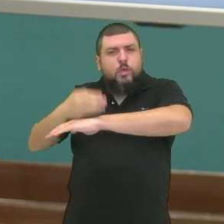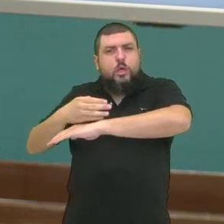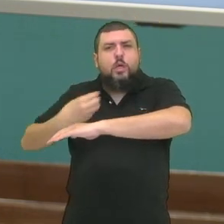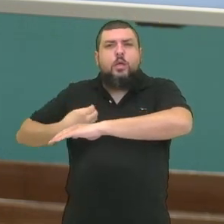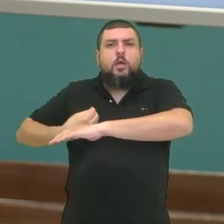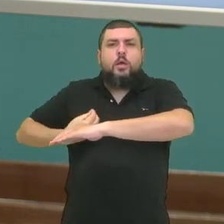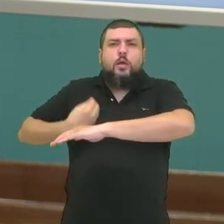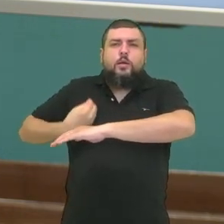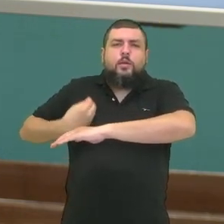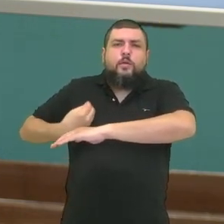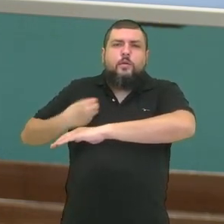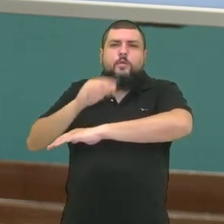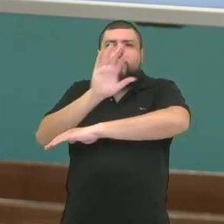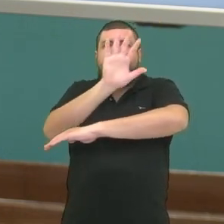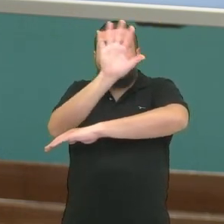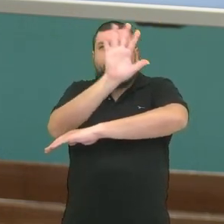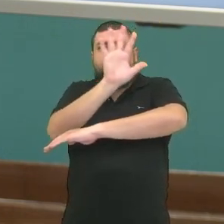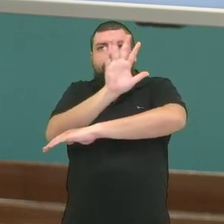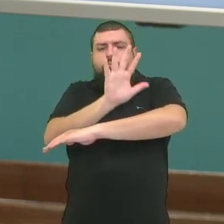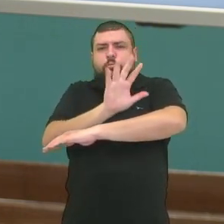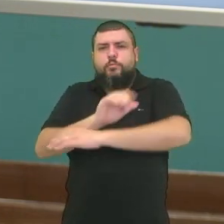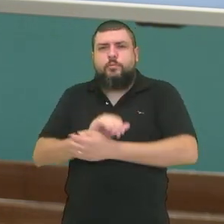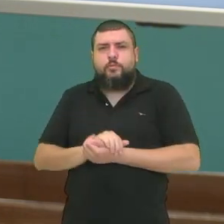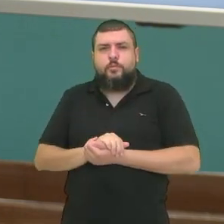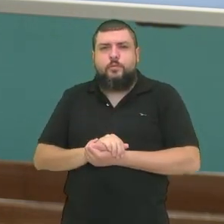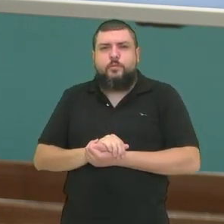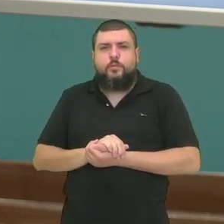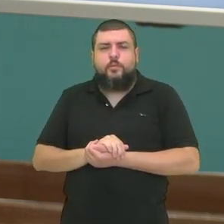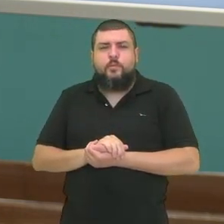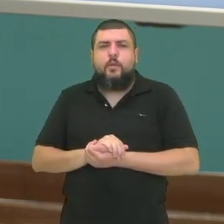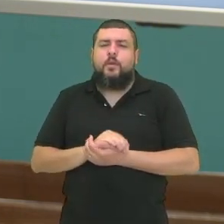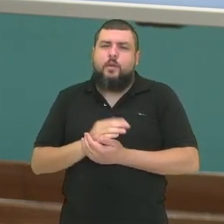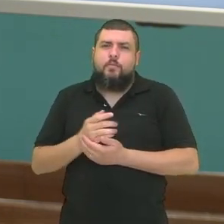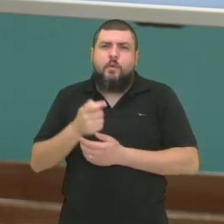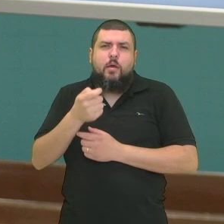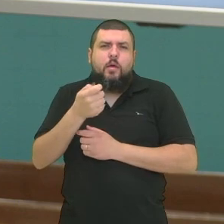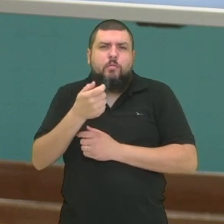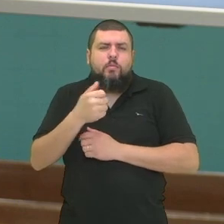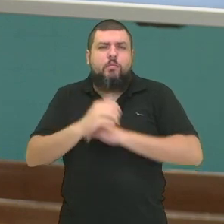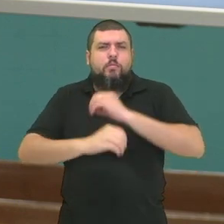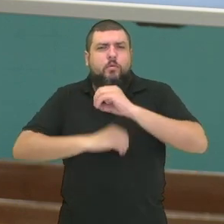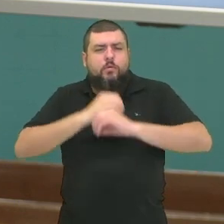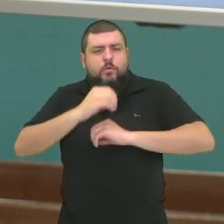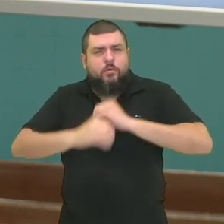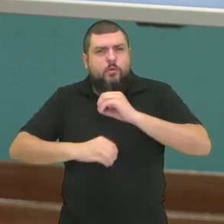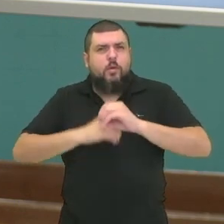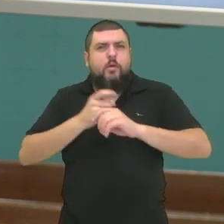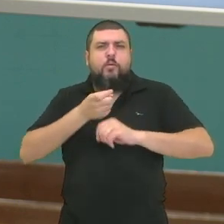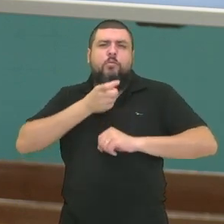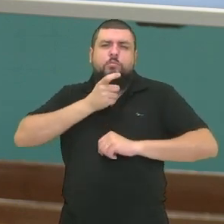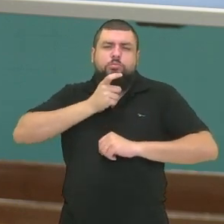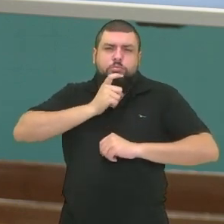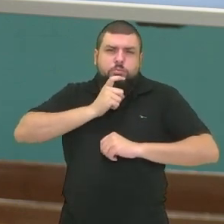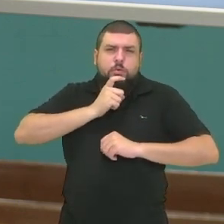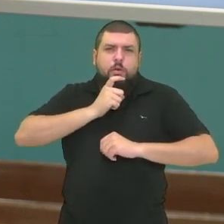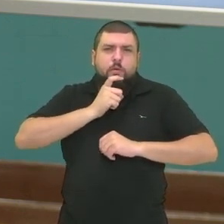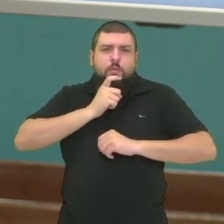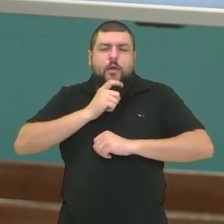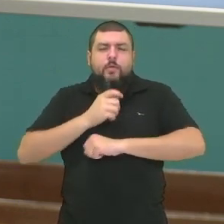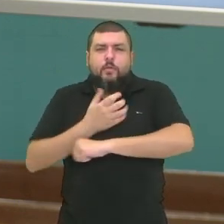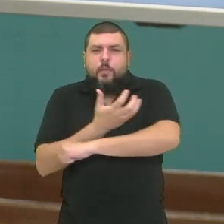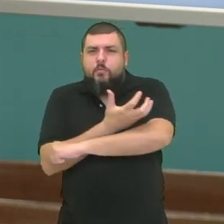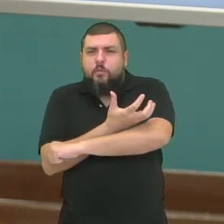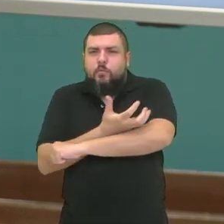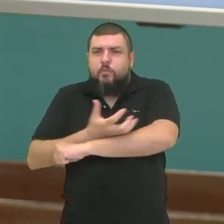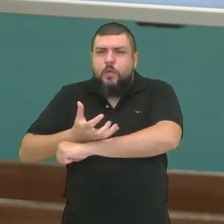né, que está adaptado a um clima mais frio e menos oxigênio, né, e assim por diante. Então, repare que são fatores